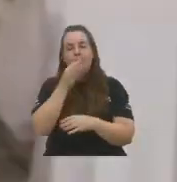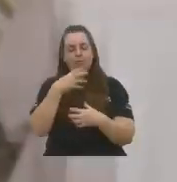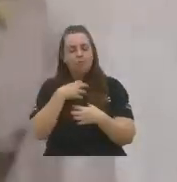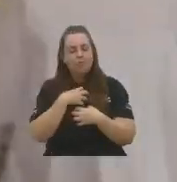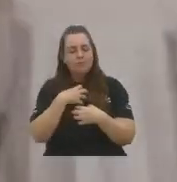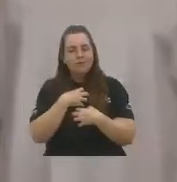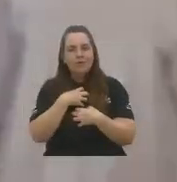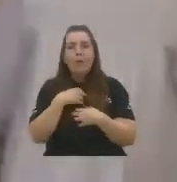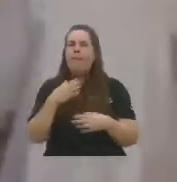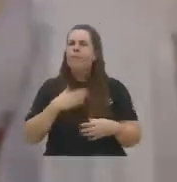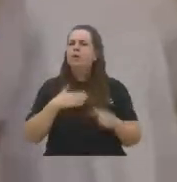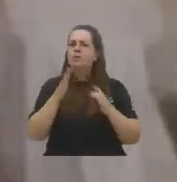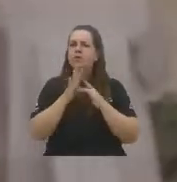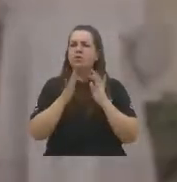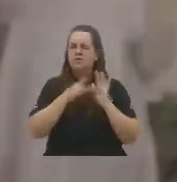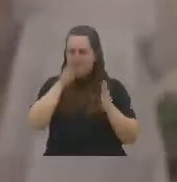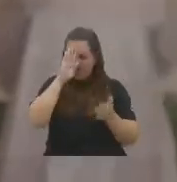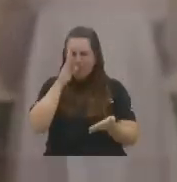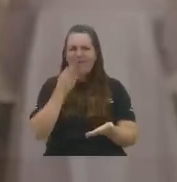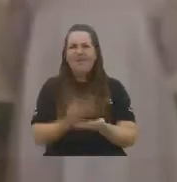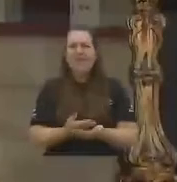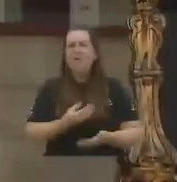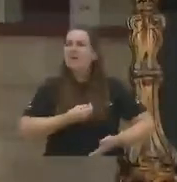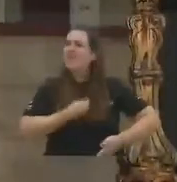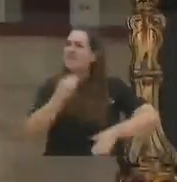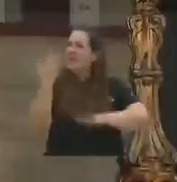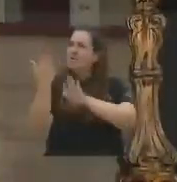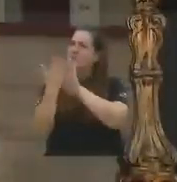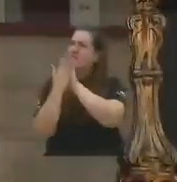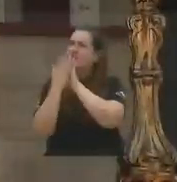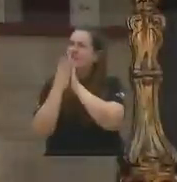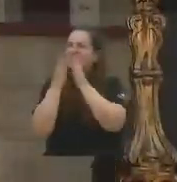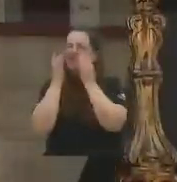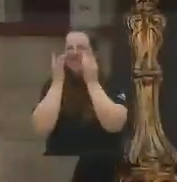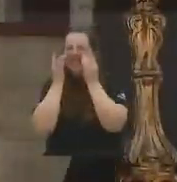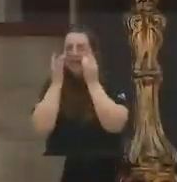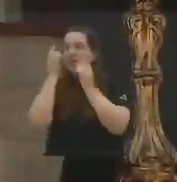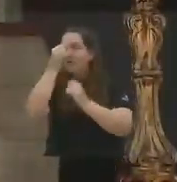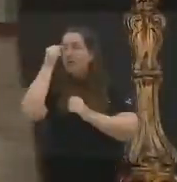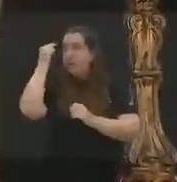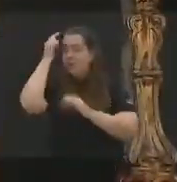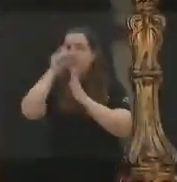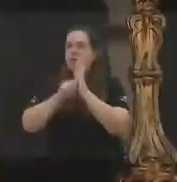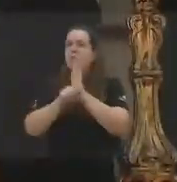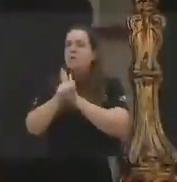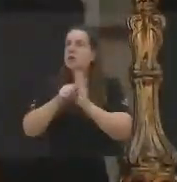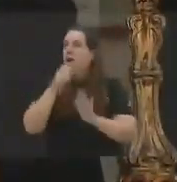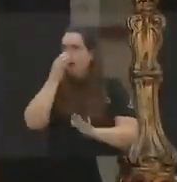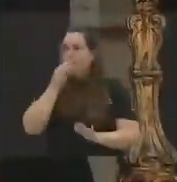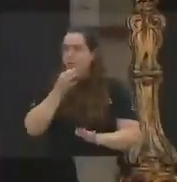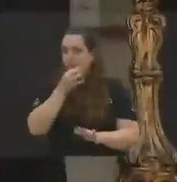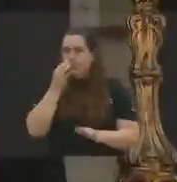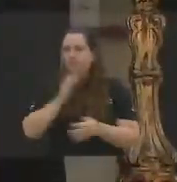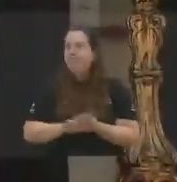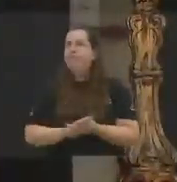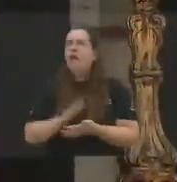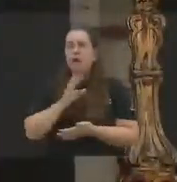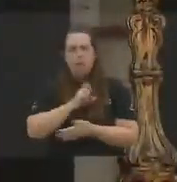espiritual. Meu Jesus, eu creio que estás presente no Santíssimo